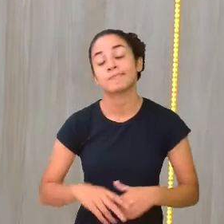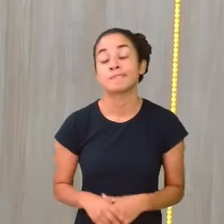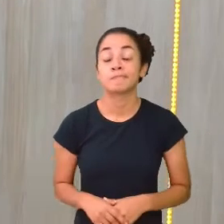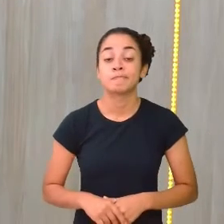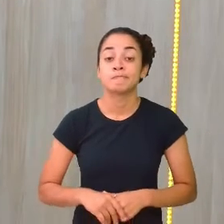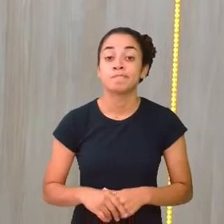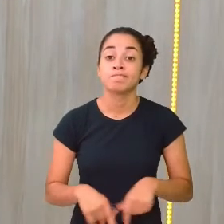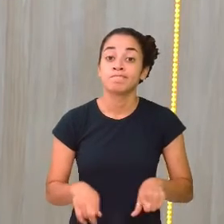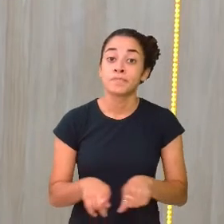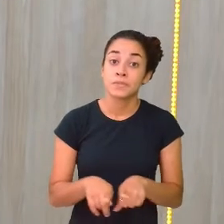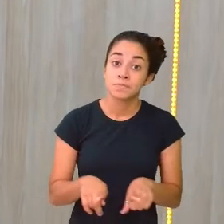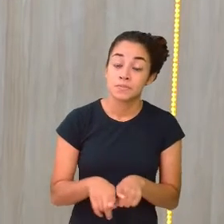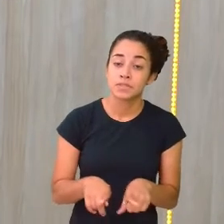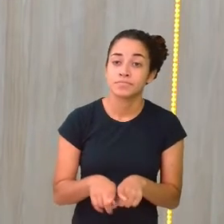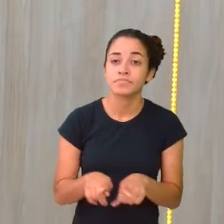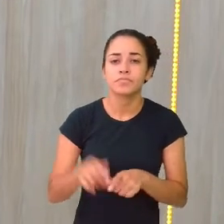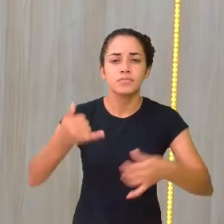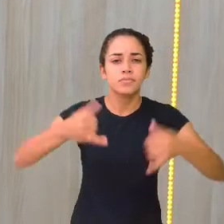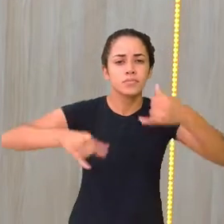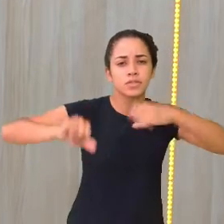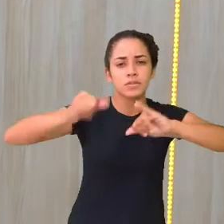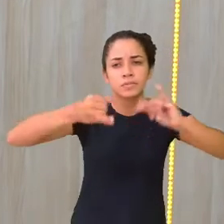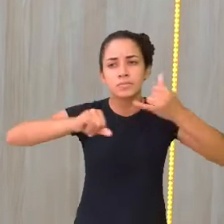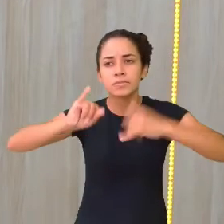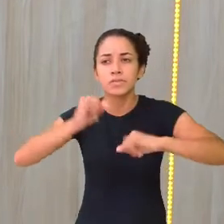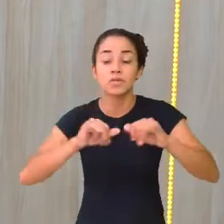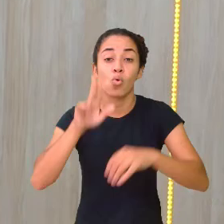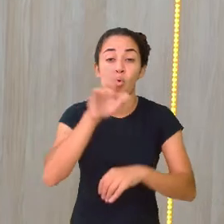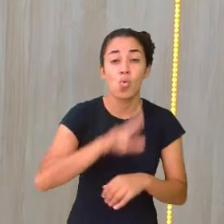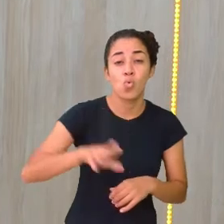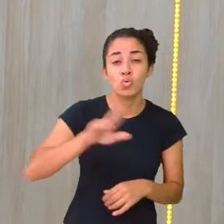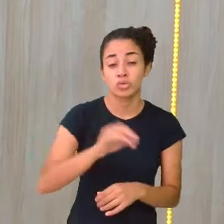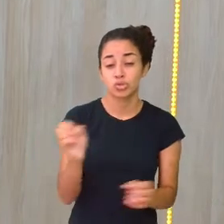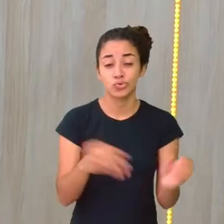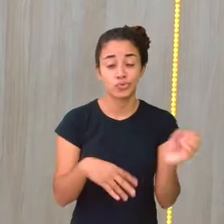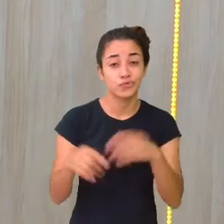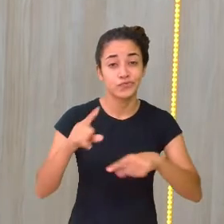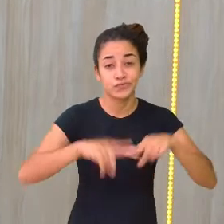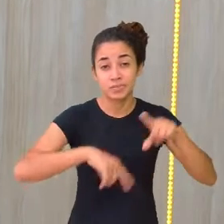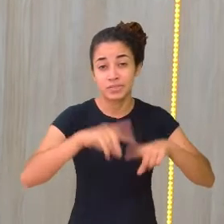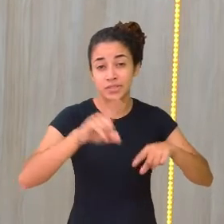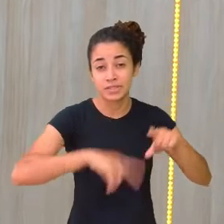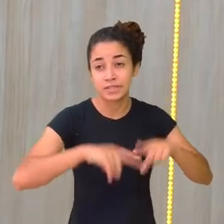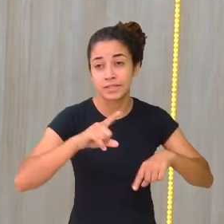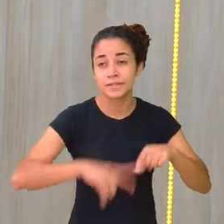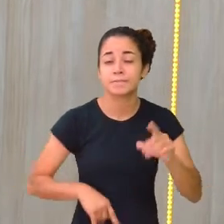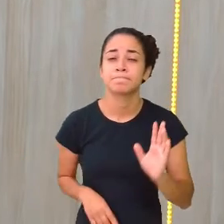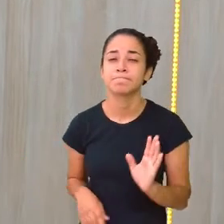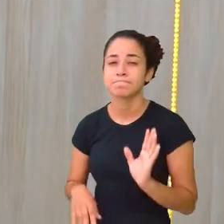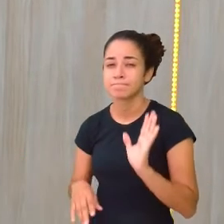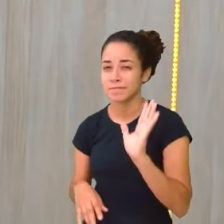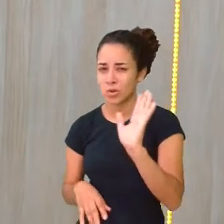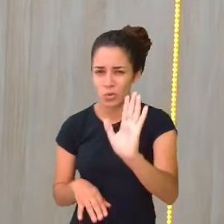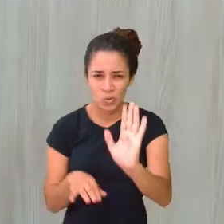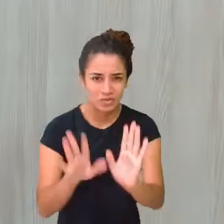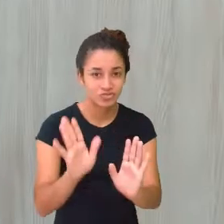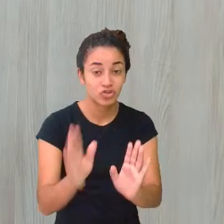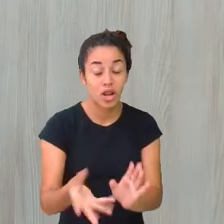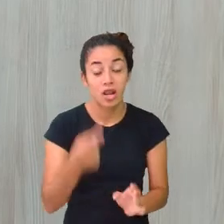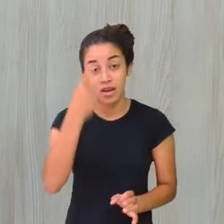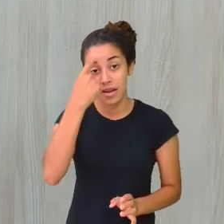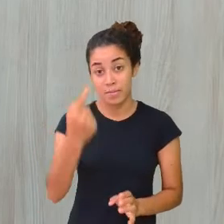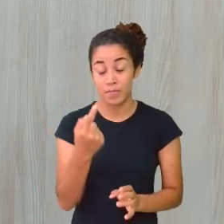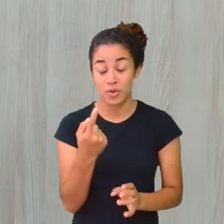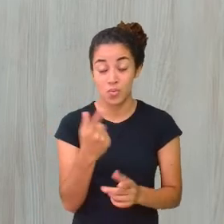de química, o uso de novos materiais. Gilson, falar nisso. Diga, fala.